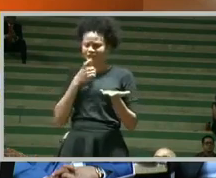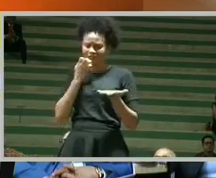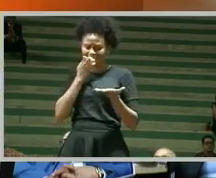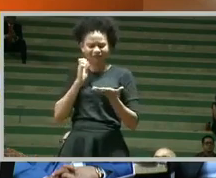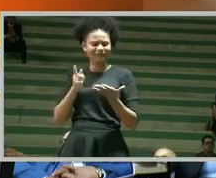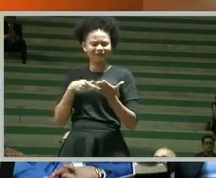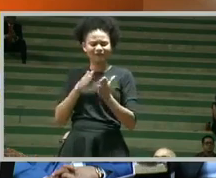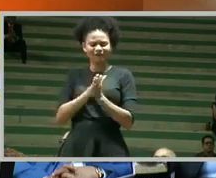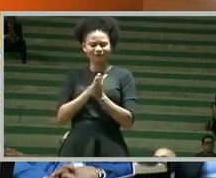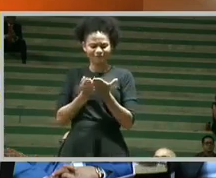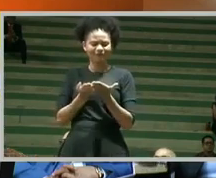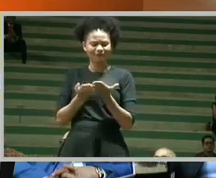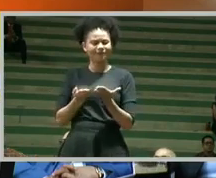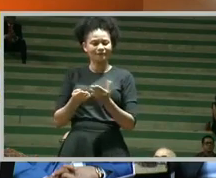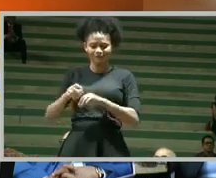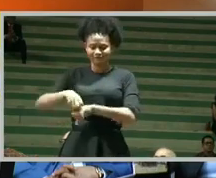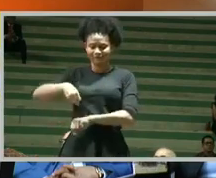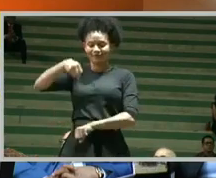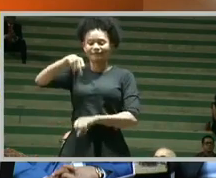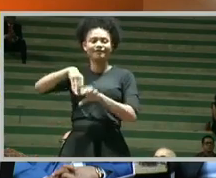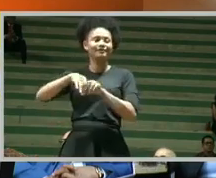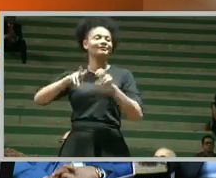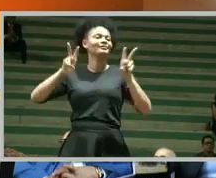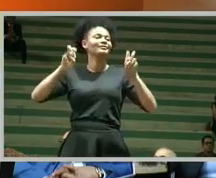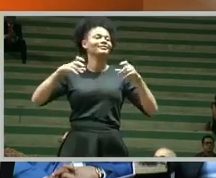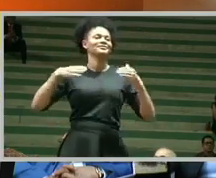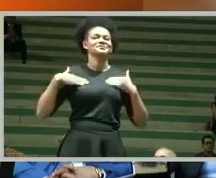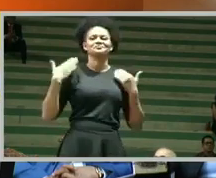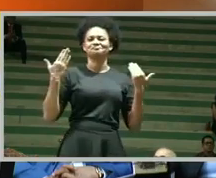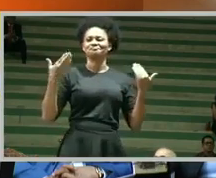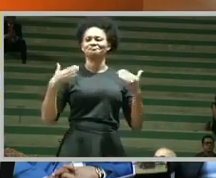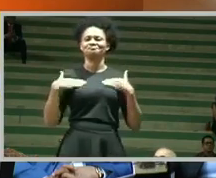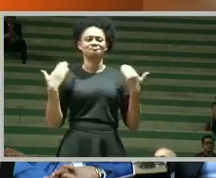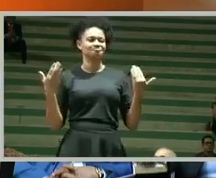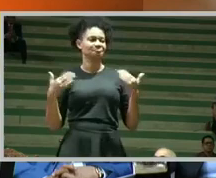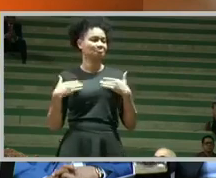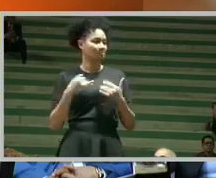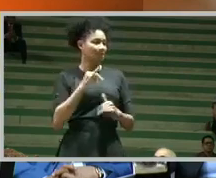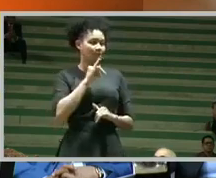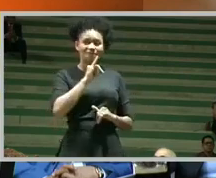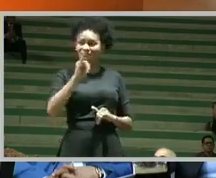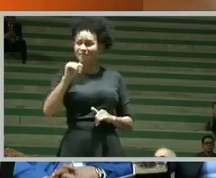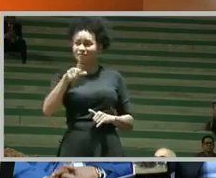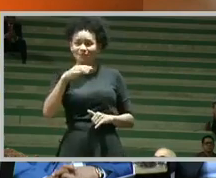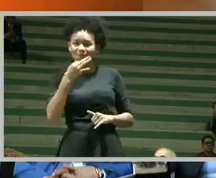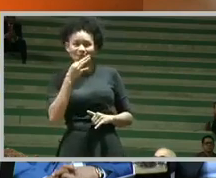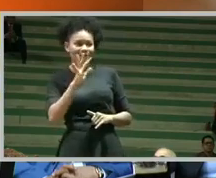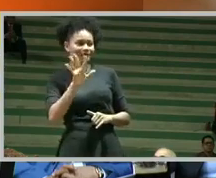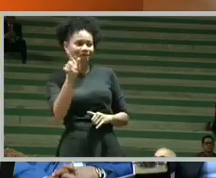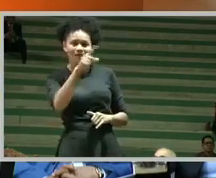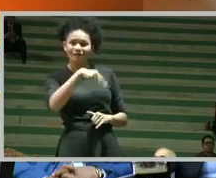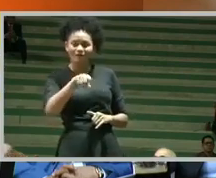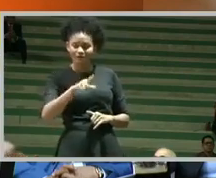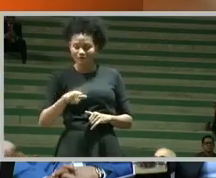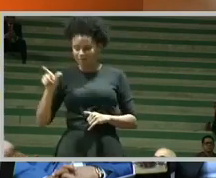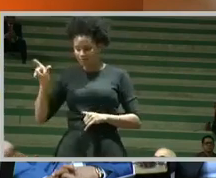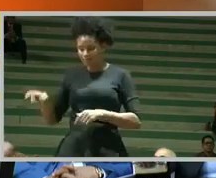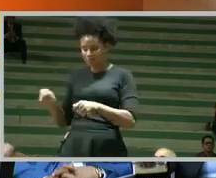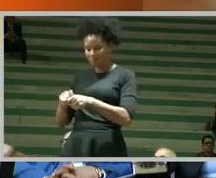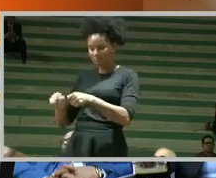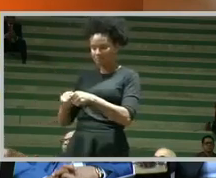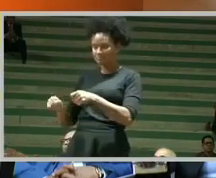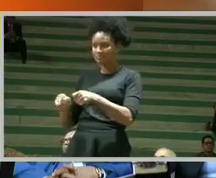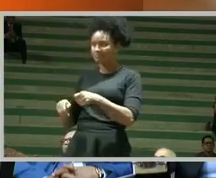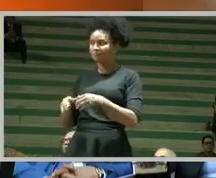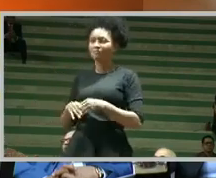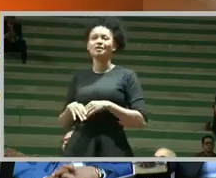ver, vamos ver. A carta da alegria. Para o desavisado, quem está escrevendo deveria estar de frente